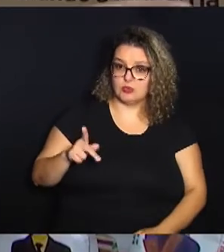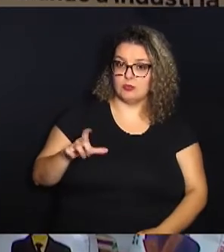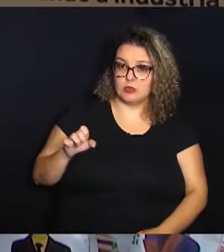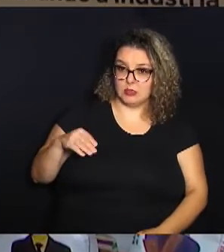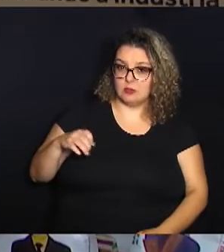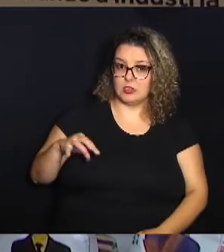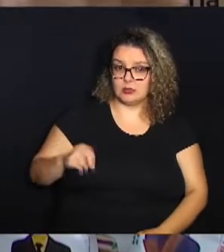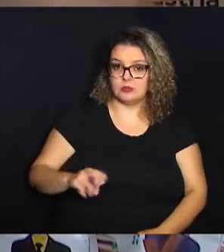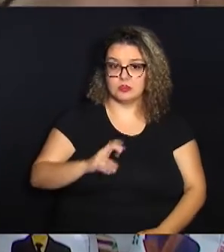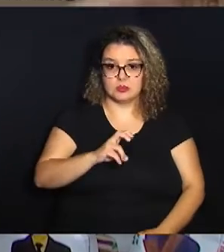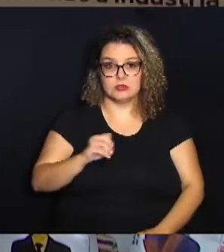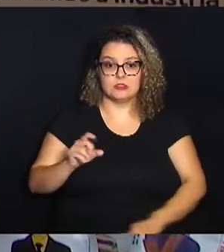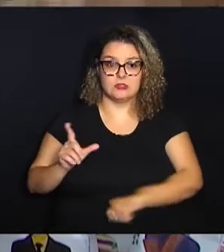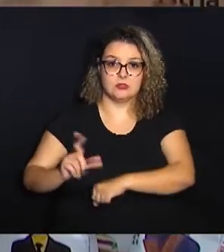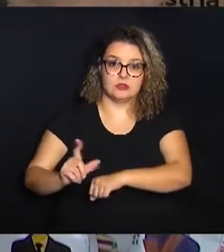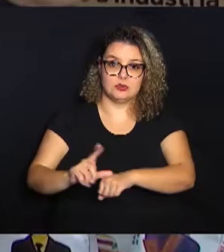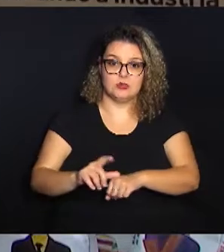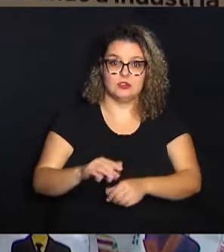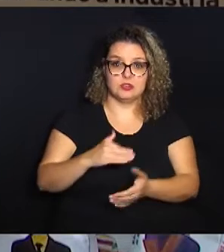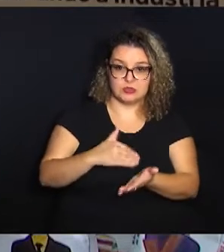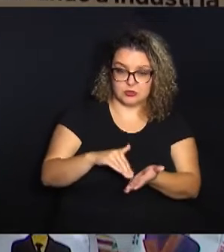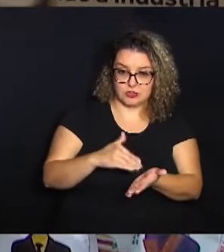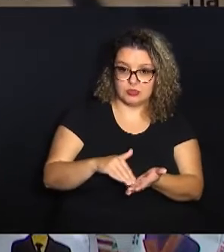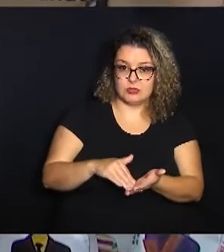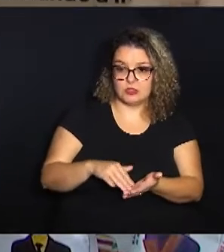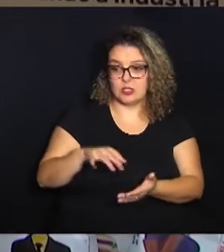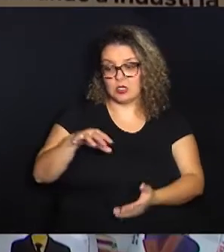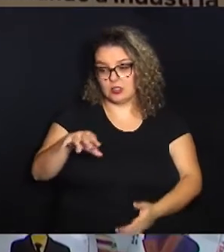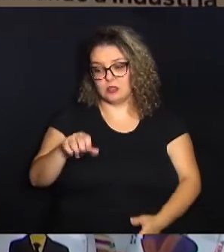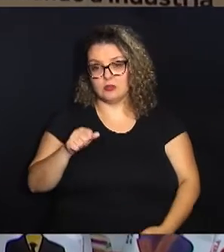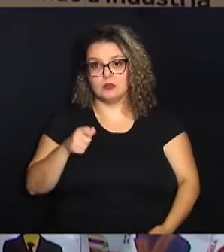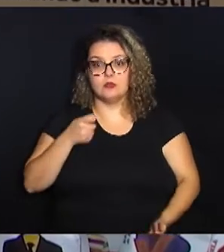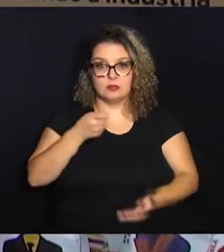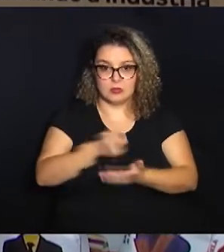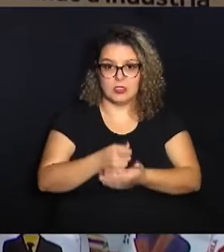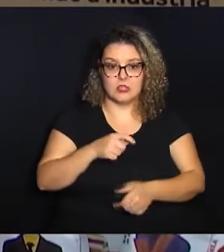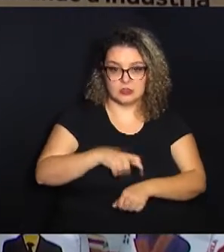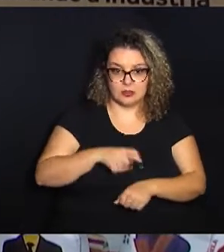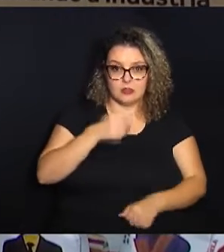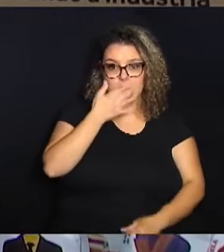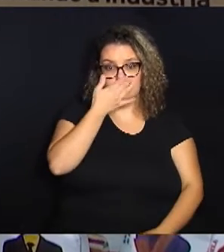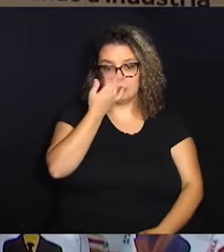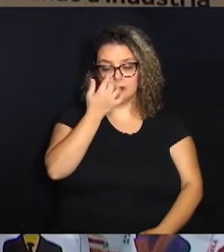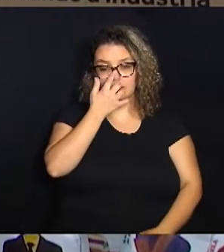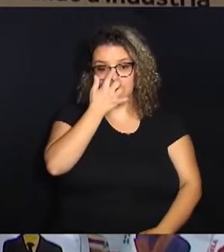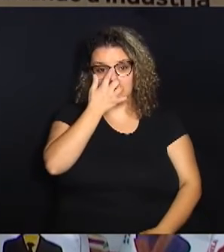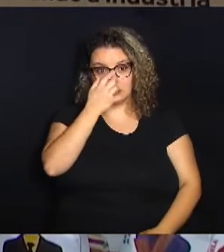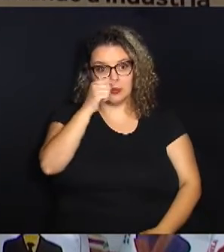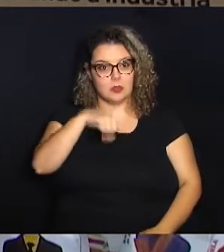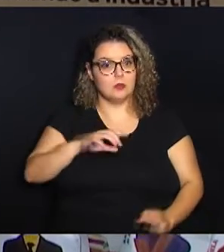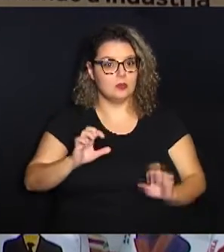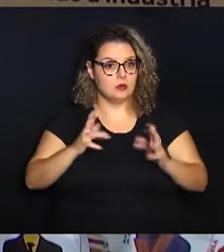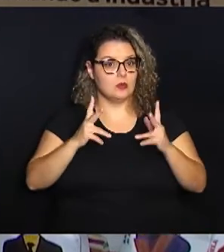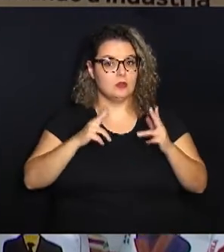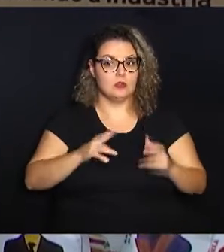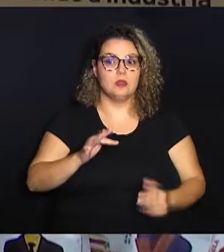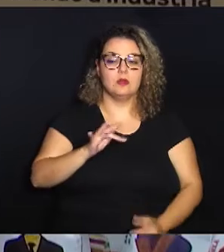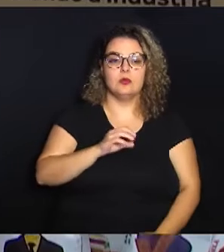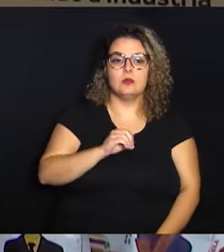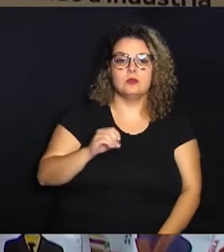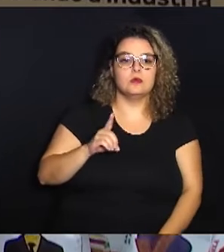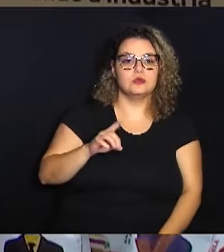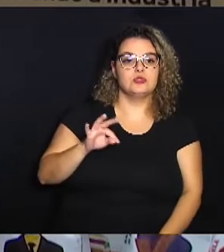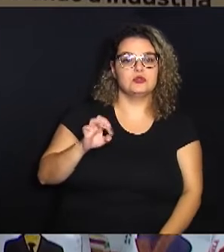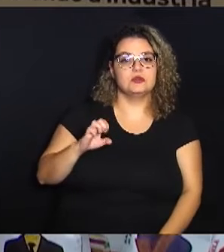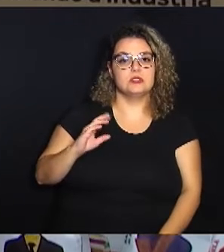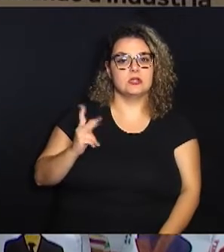em 50 lojas de escritório, aquelas que você pega e paga na hora. Vindo a um evento como esse, Foodtech, o que